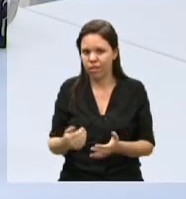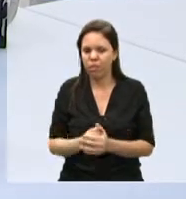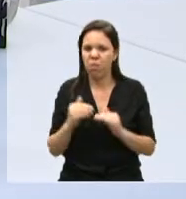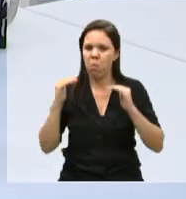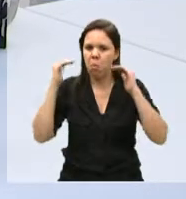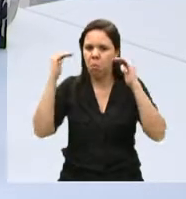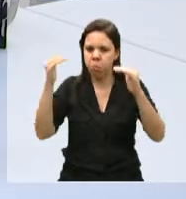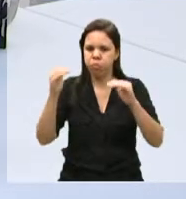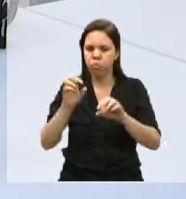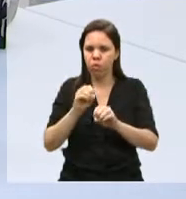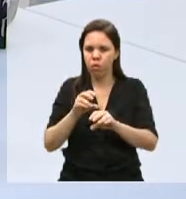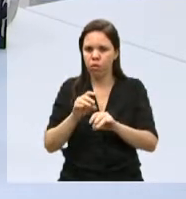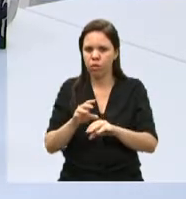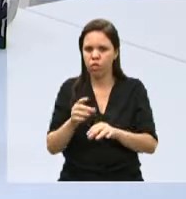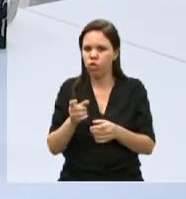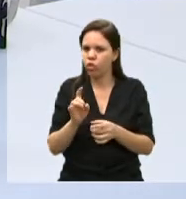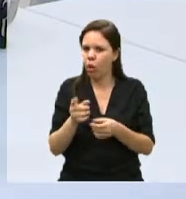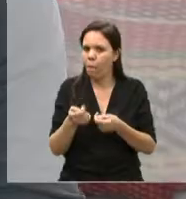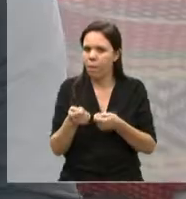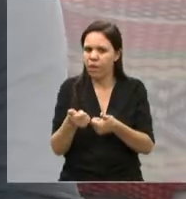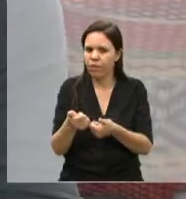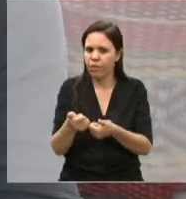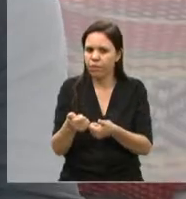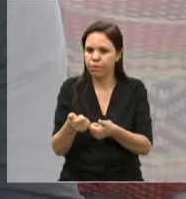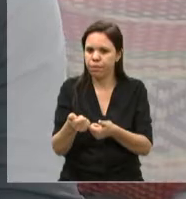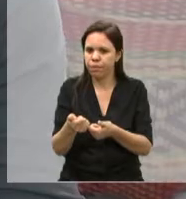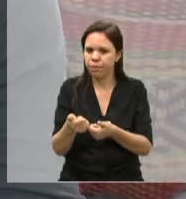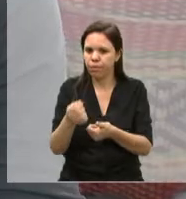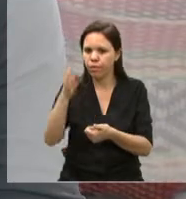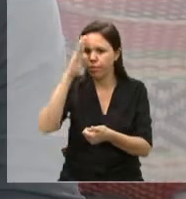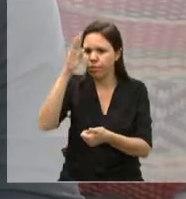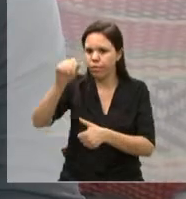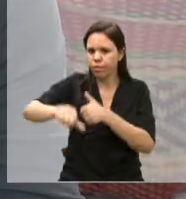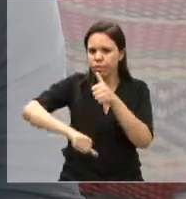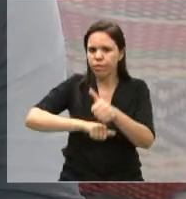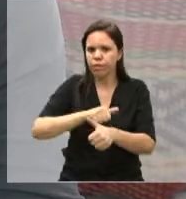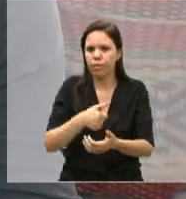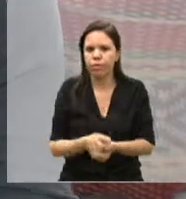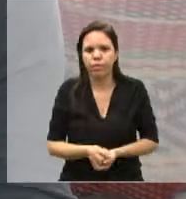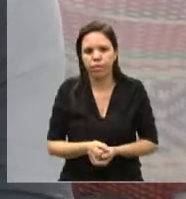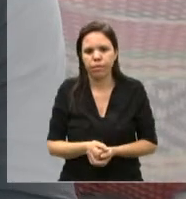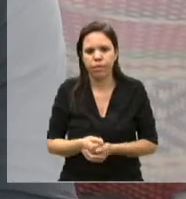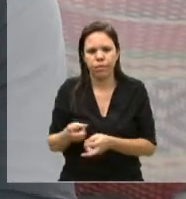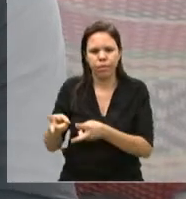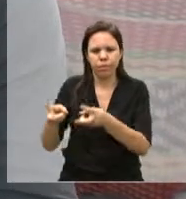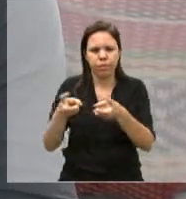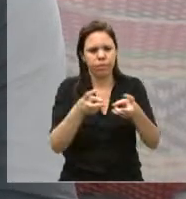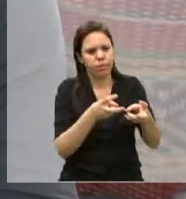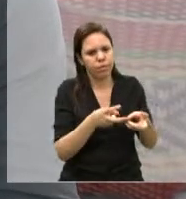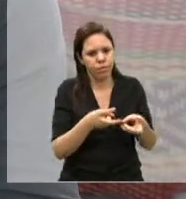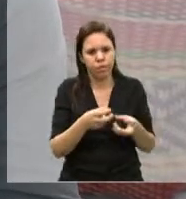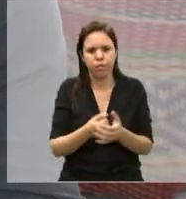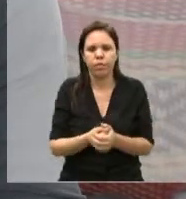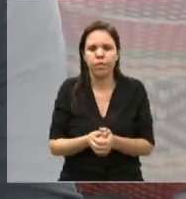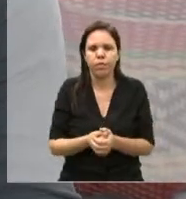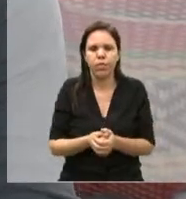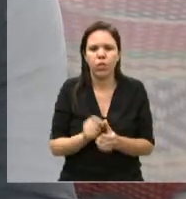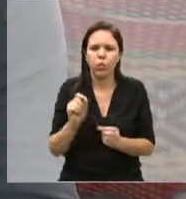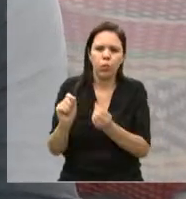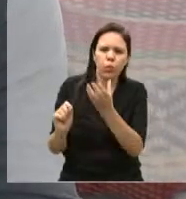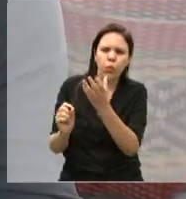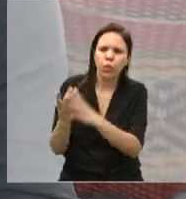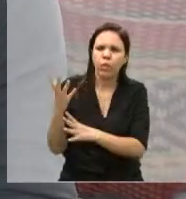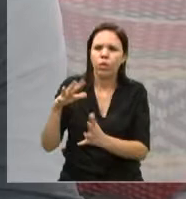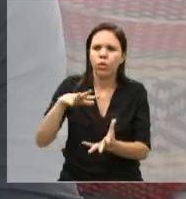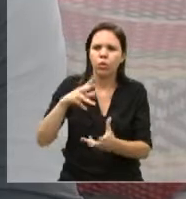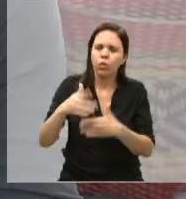da educação, só benefícios. Eu acho que a principal mudança é de percepção do cenário mesmo,